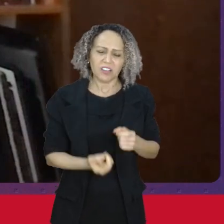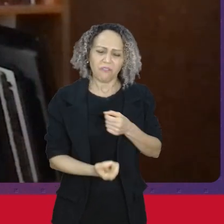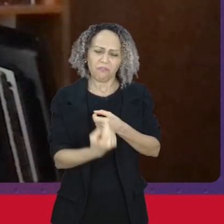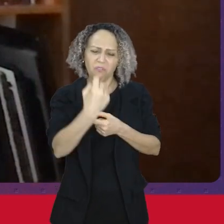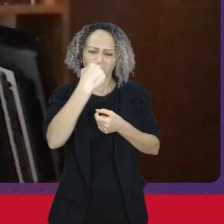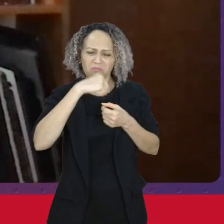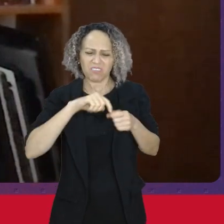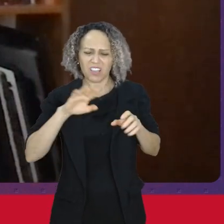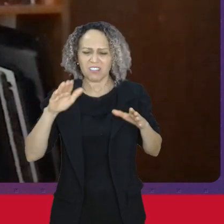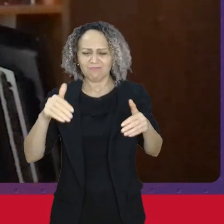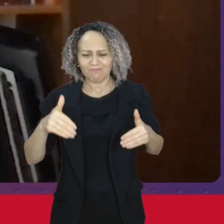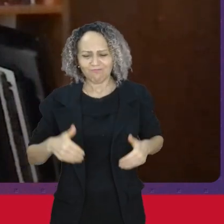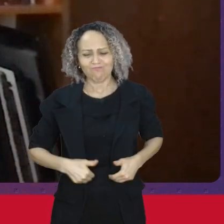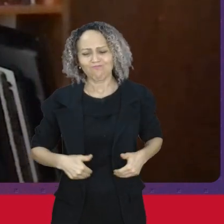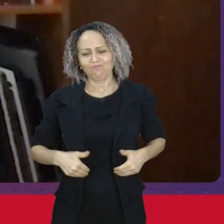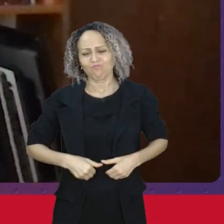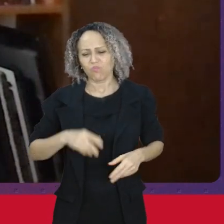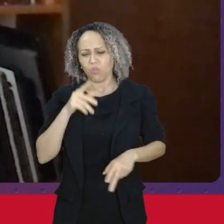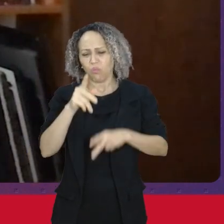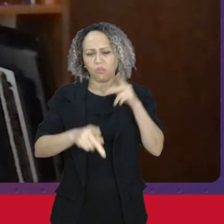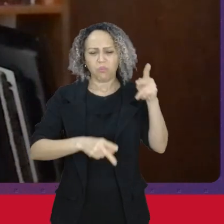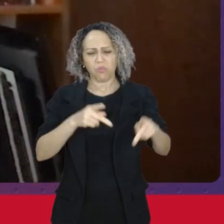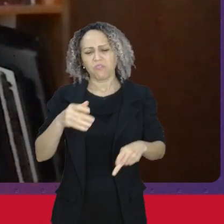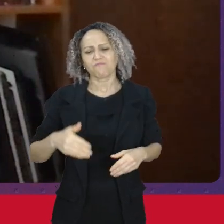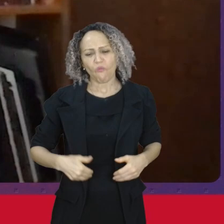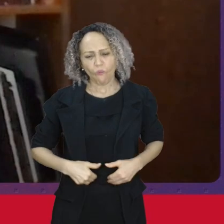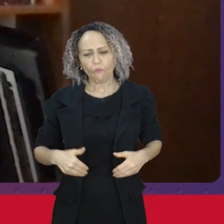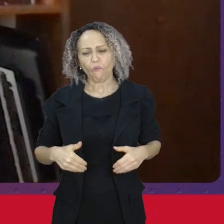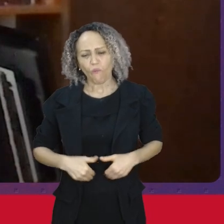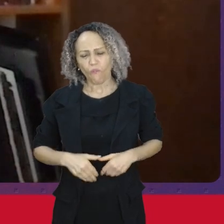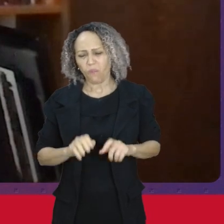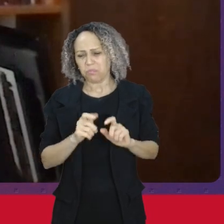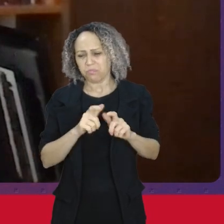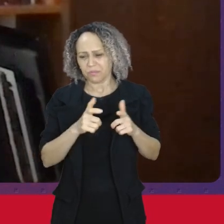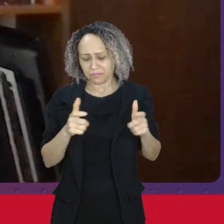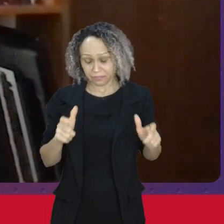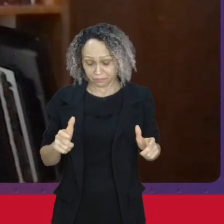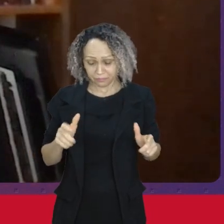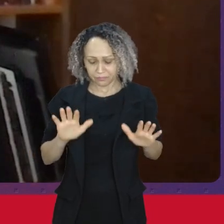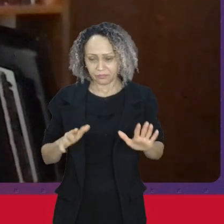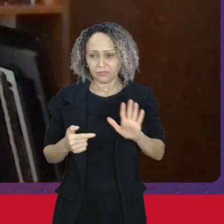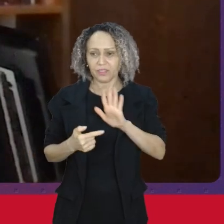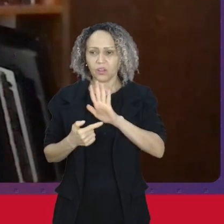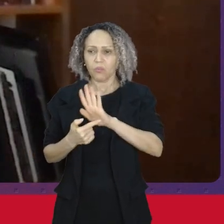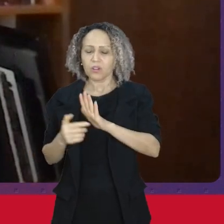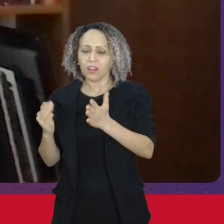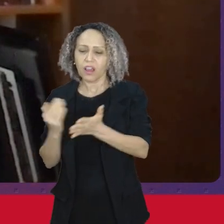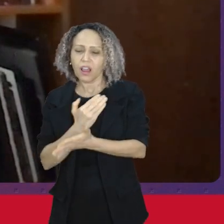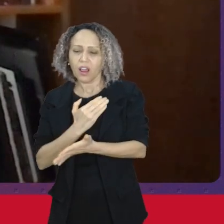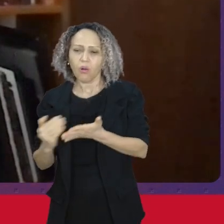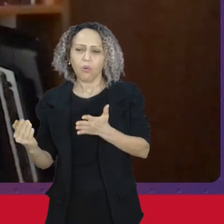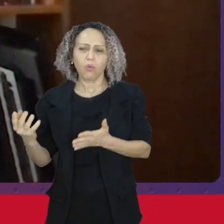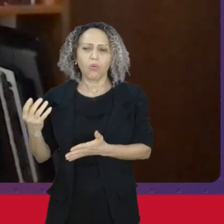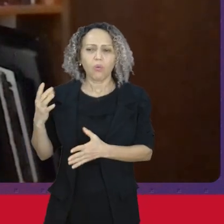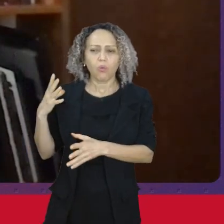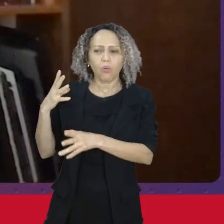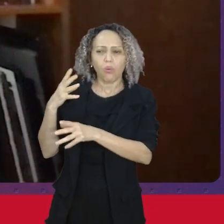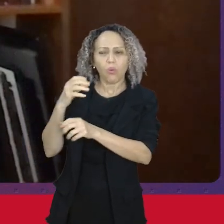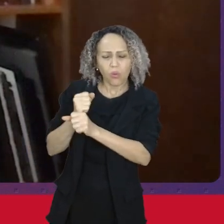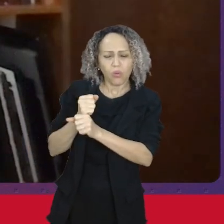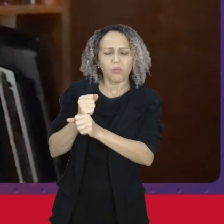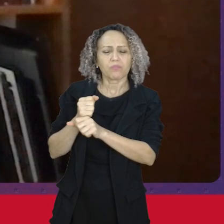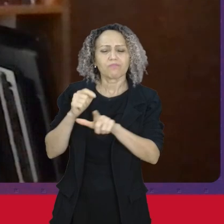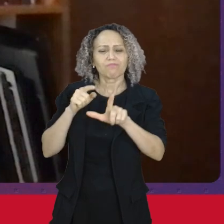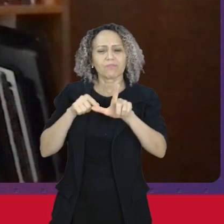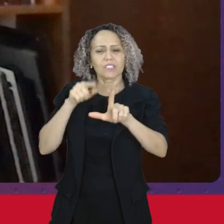Então, eu vou apresentar alguns dados para vocês que eu acho que são muito importantes para que a gente